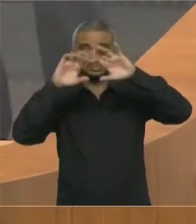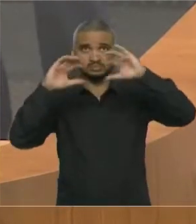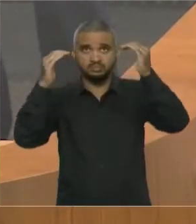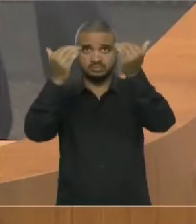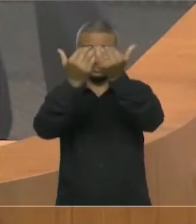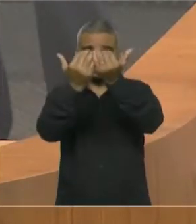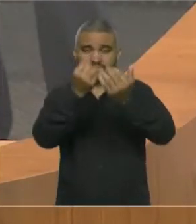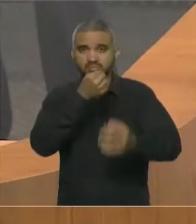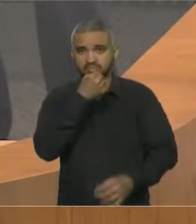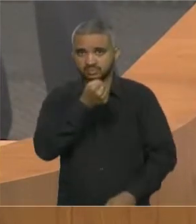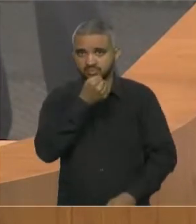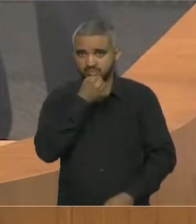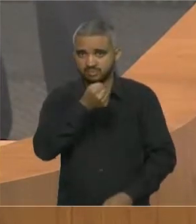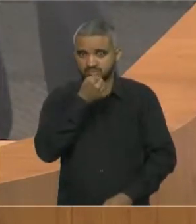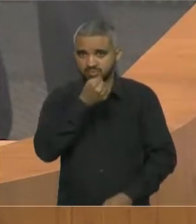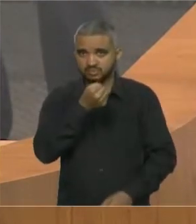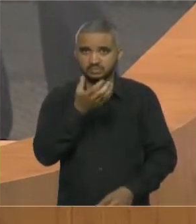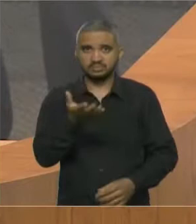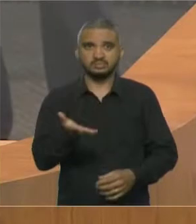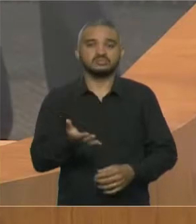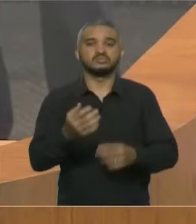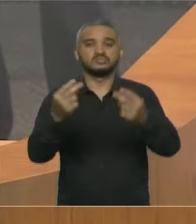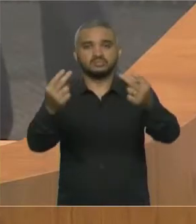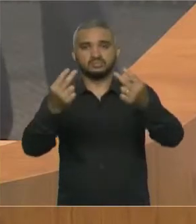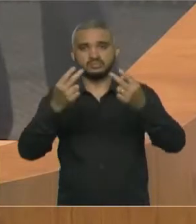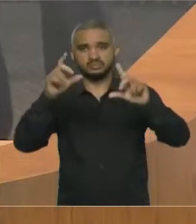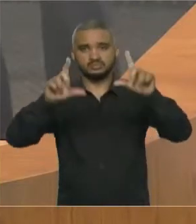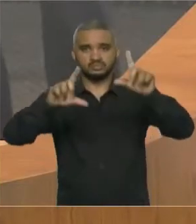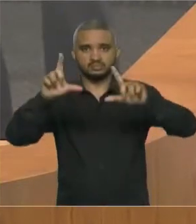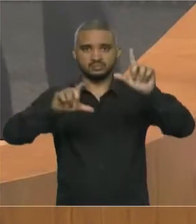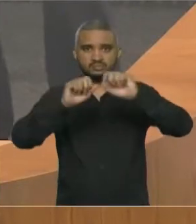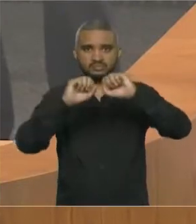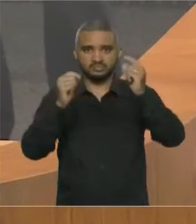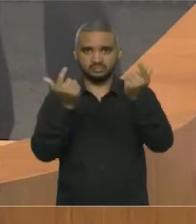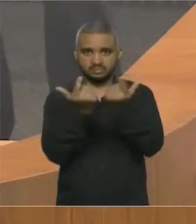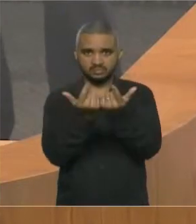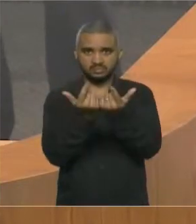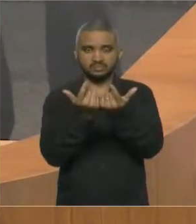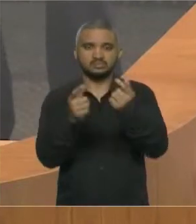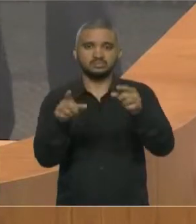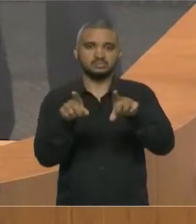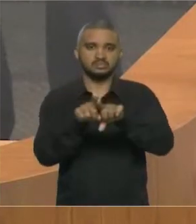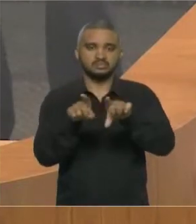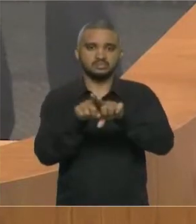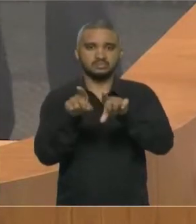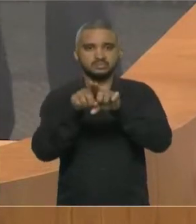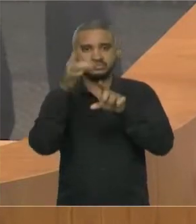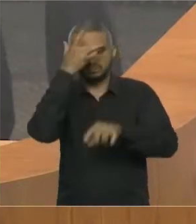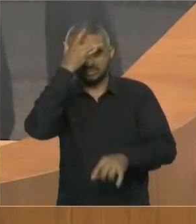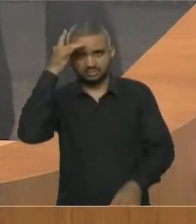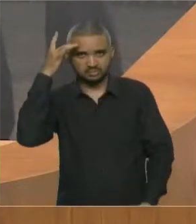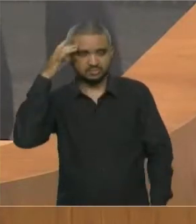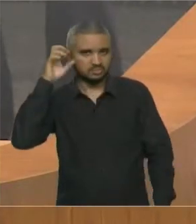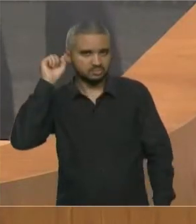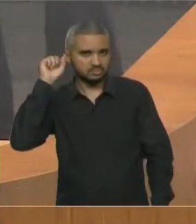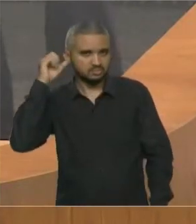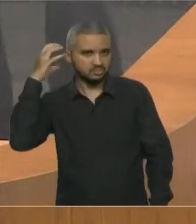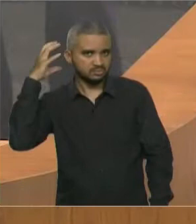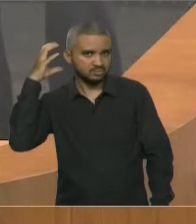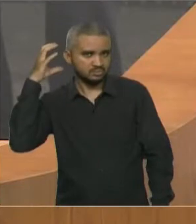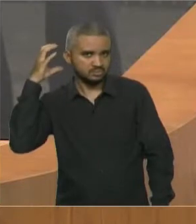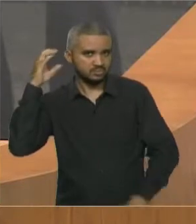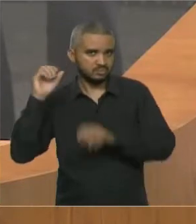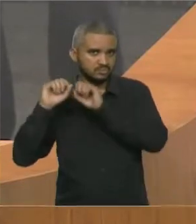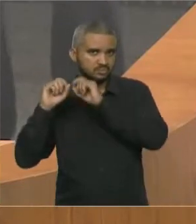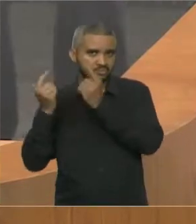maranhense, telespectadores da TV Assembleia, ouvintes da rádio Alema, funcionários dessa